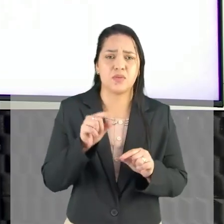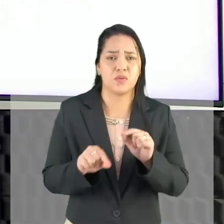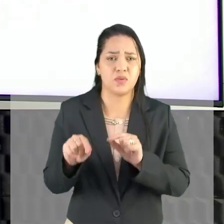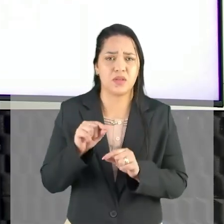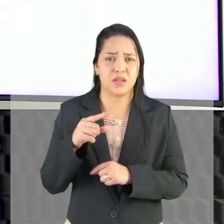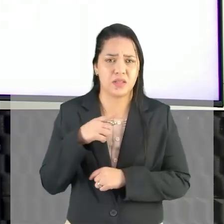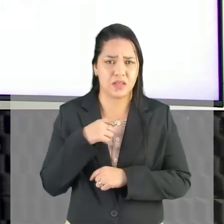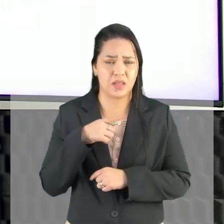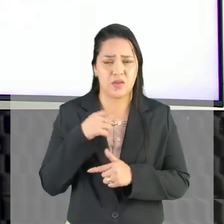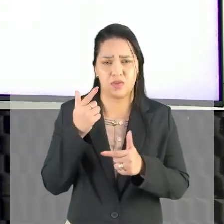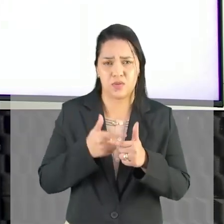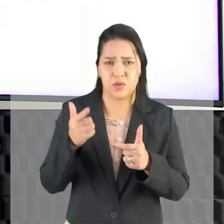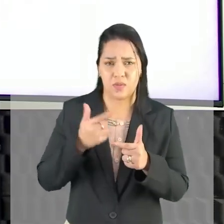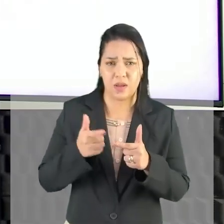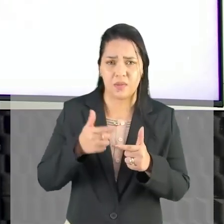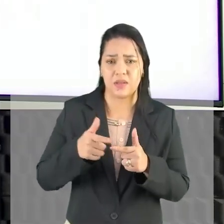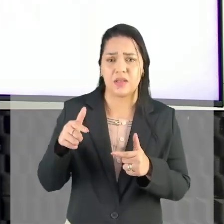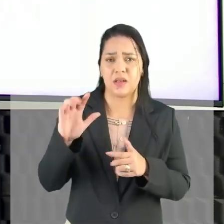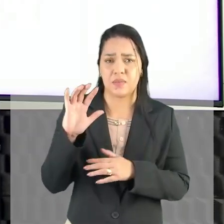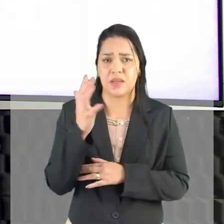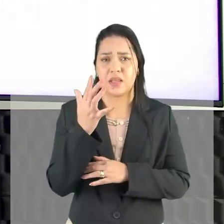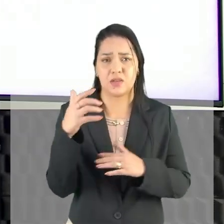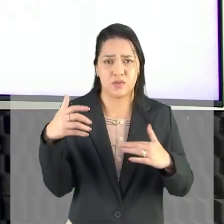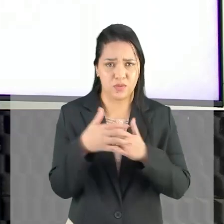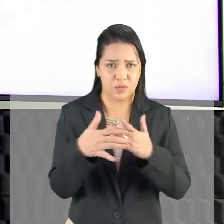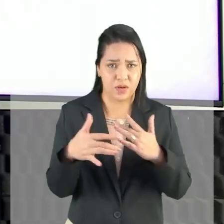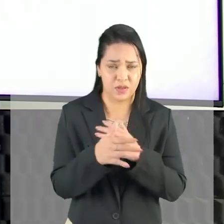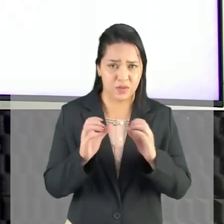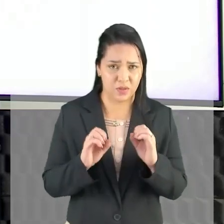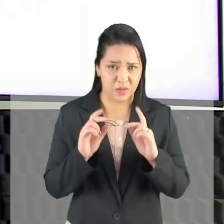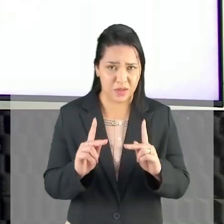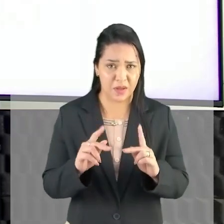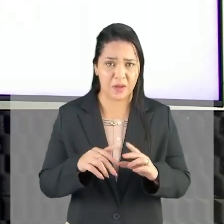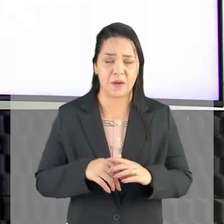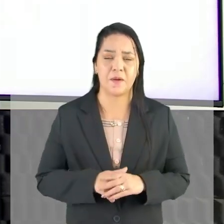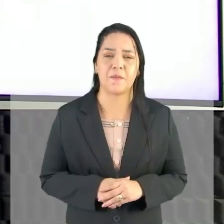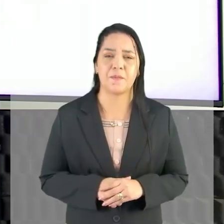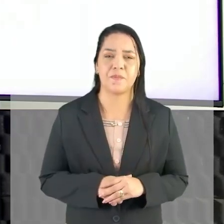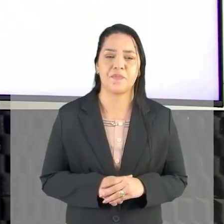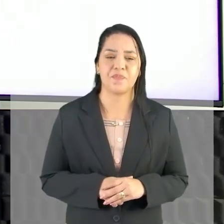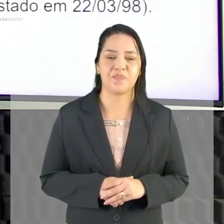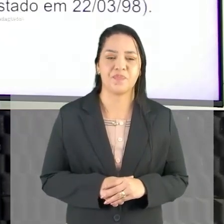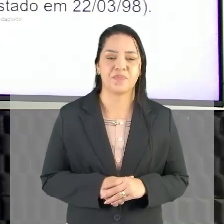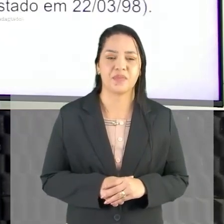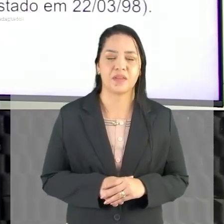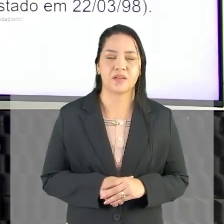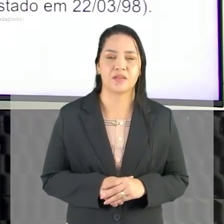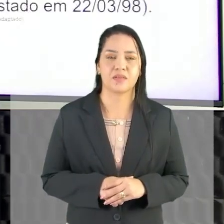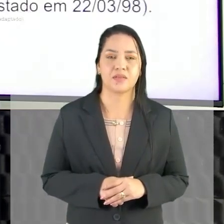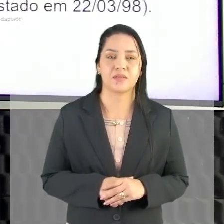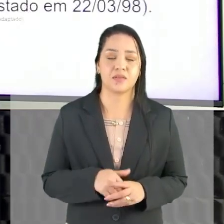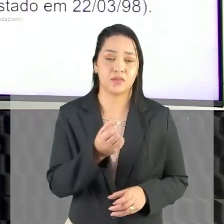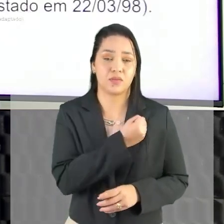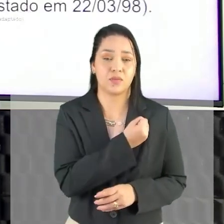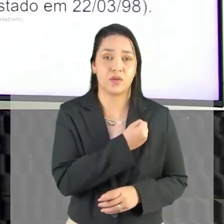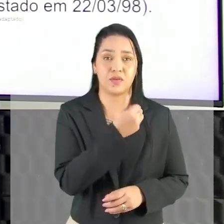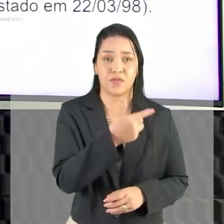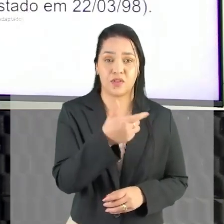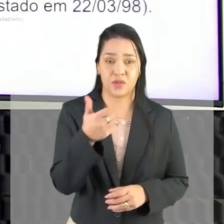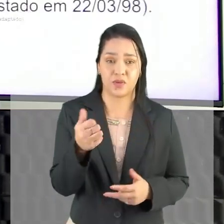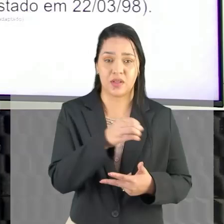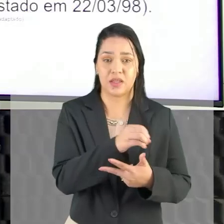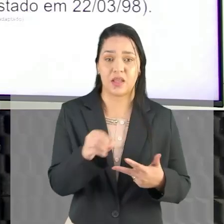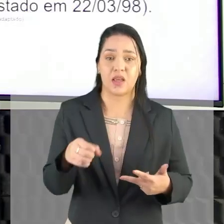sobretudo os problemas ambientais urbanos. Combinado? Vamos para a próxima. Questão 21,